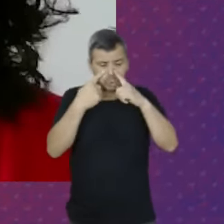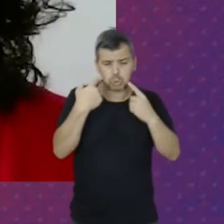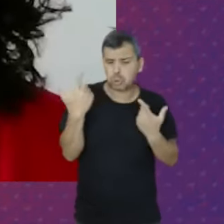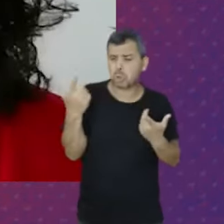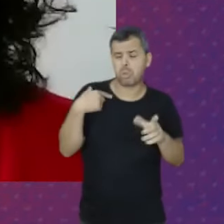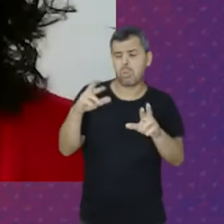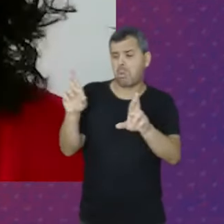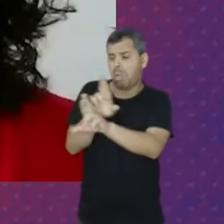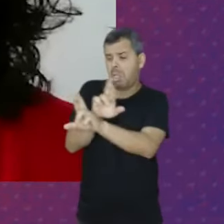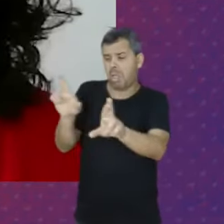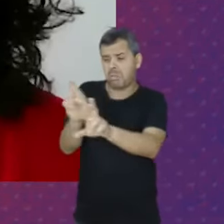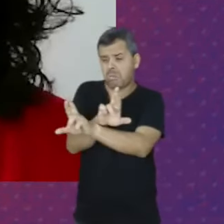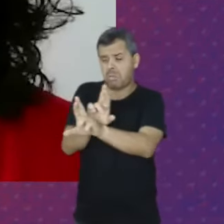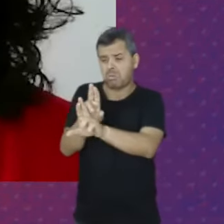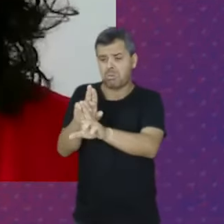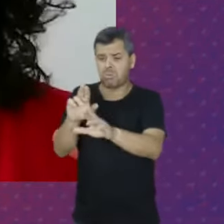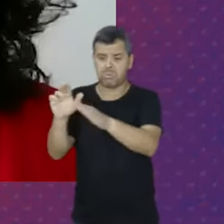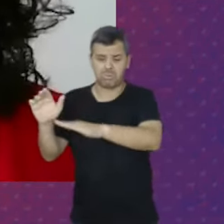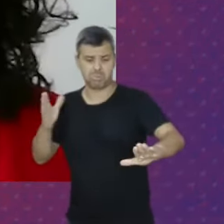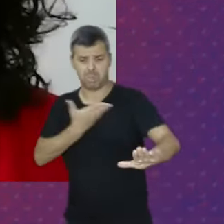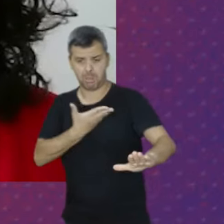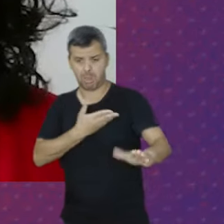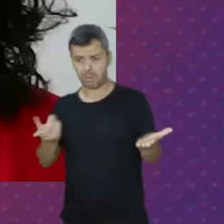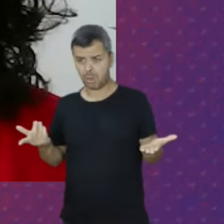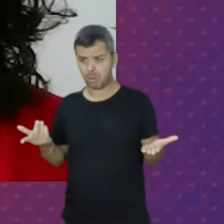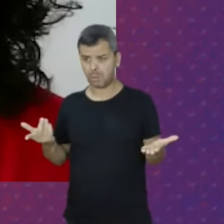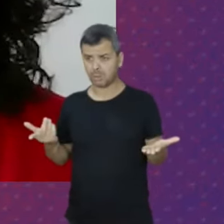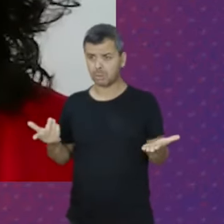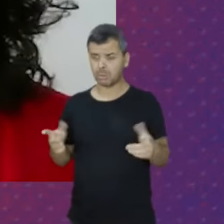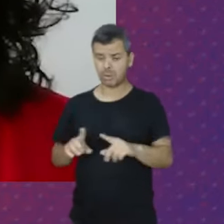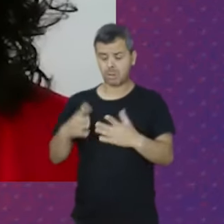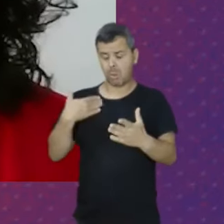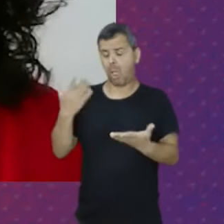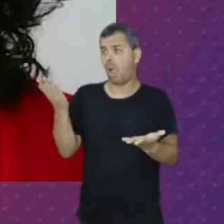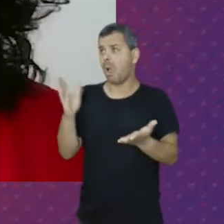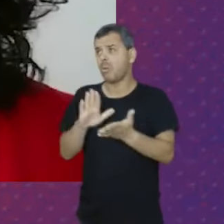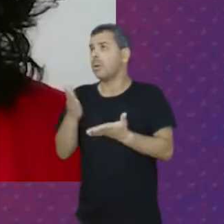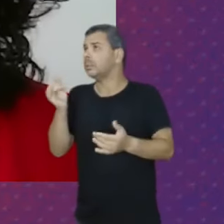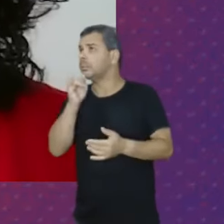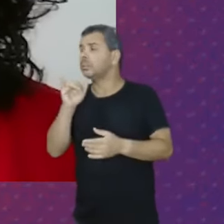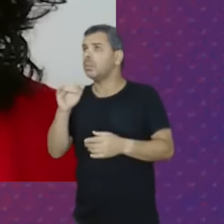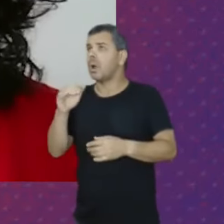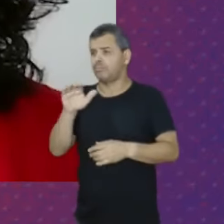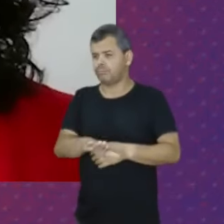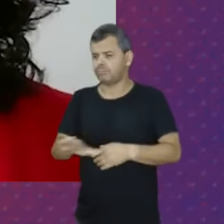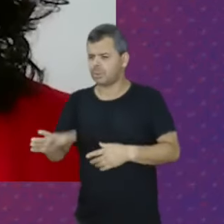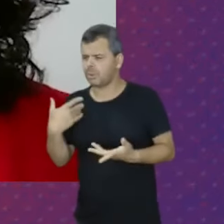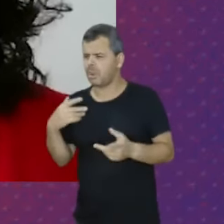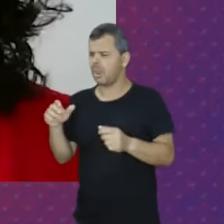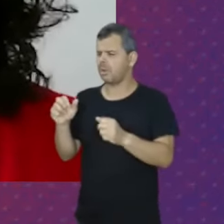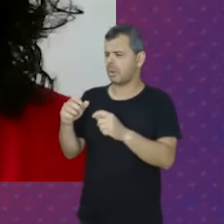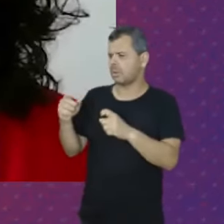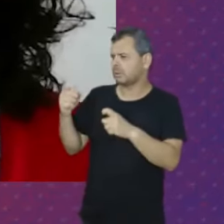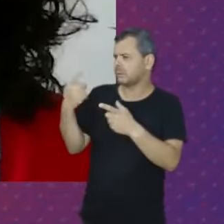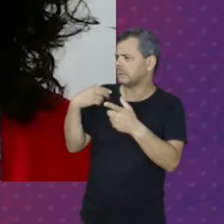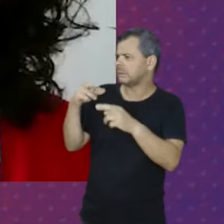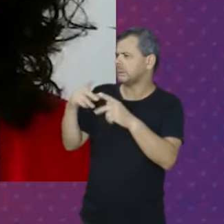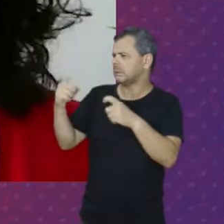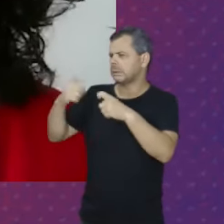se relacionando com os colegas. Ou, de repente, uma criança com algumas atitudes